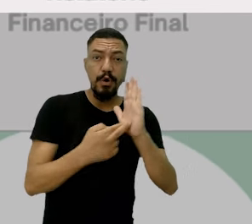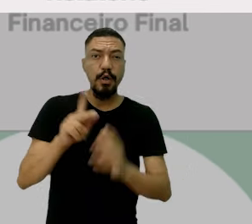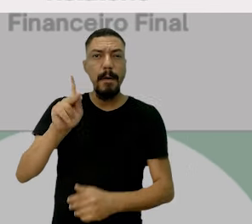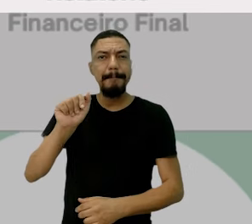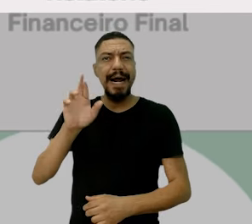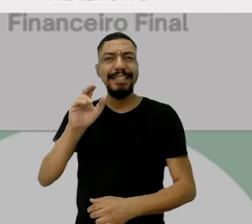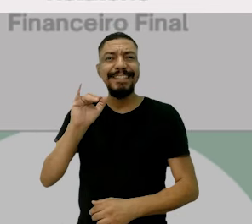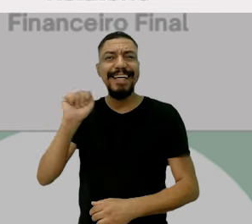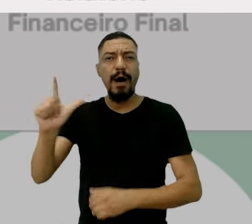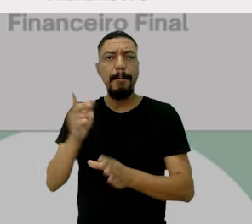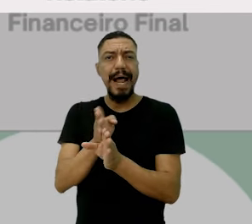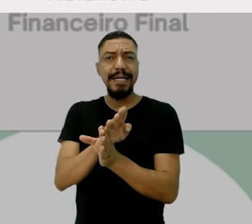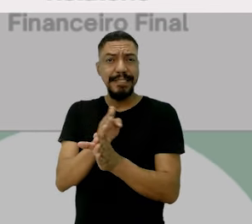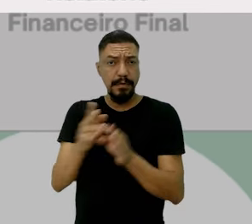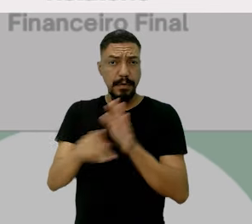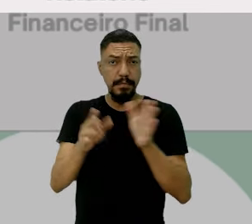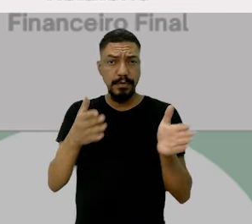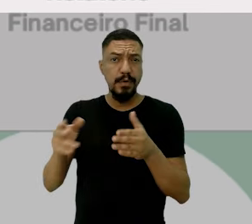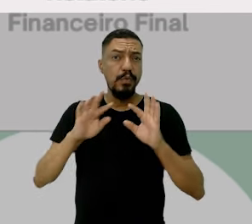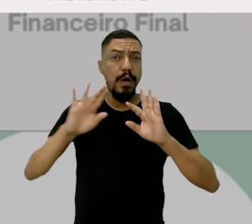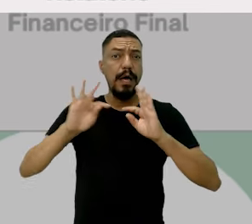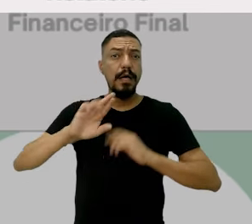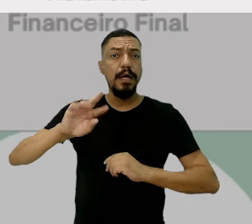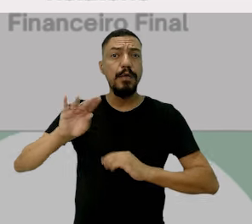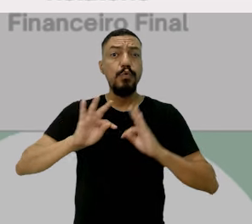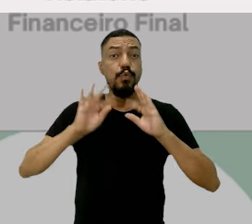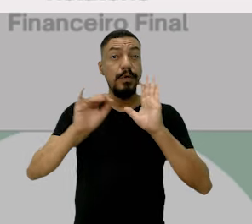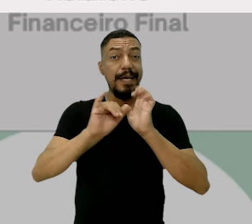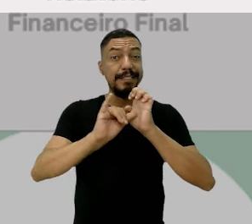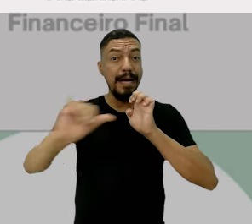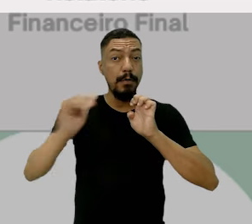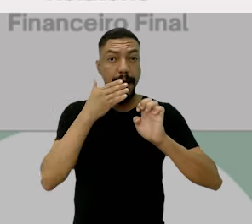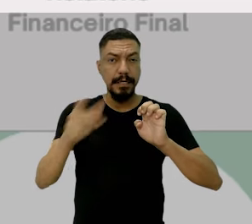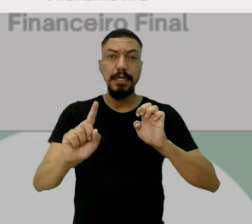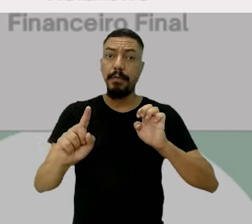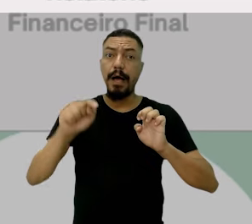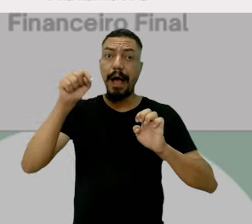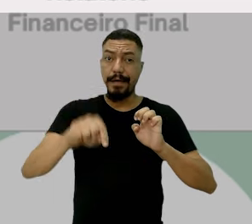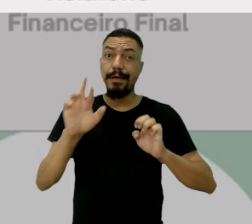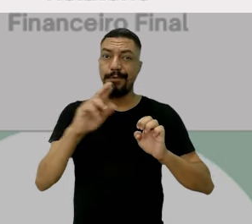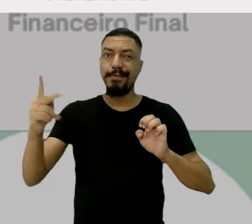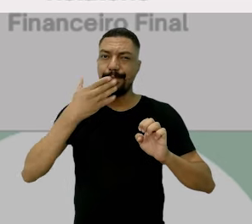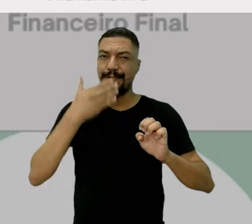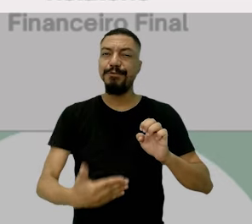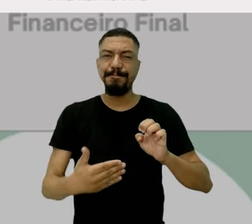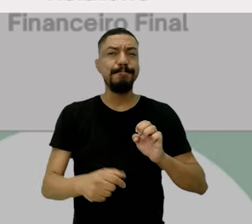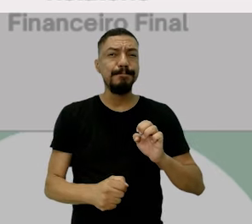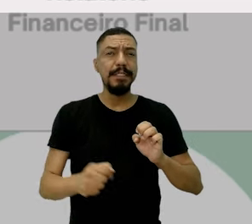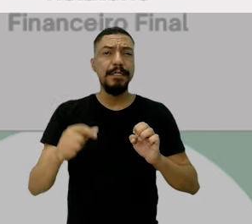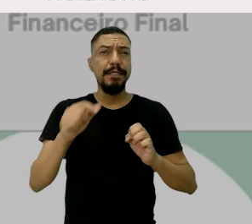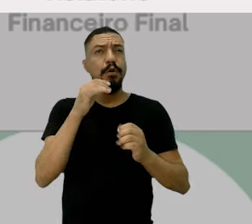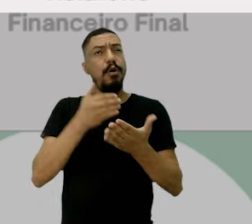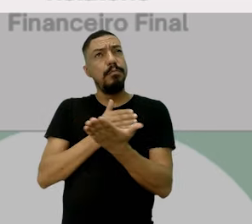de produção. Nem todos os editais pedem isso. O daqui de Ribeirão é um dos que pedem. Então, é o momento, assim, chegou no meio